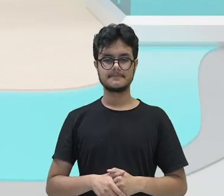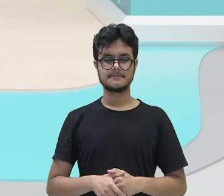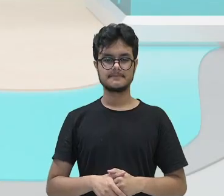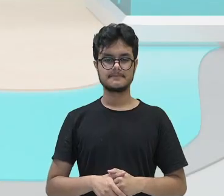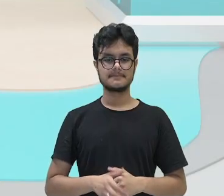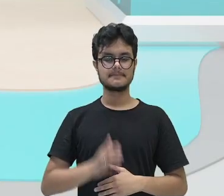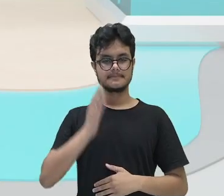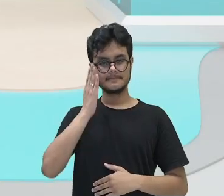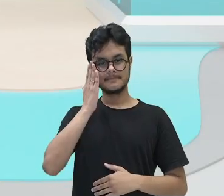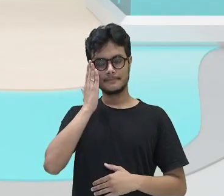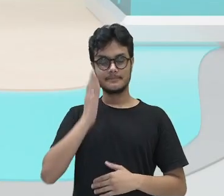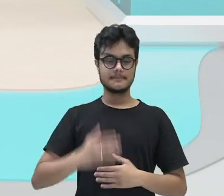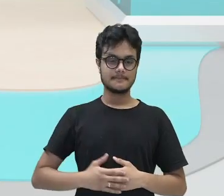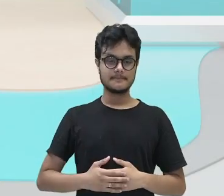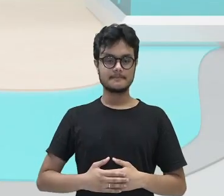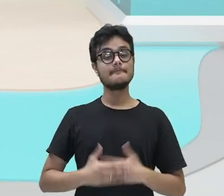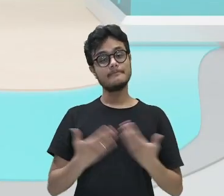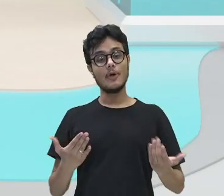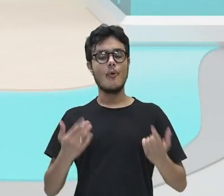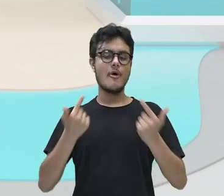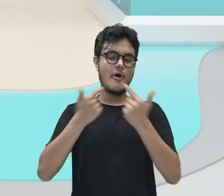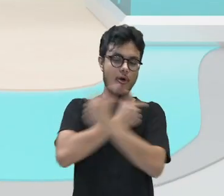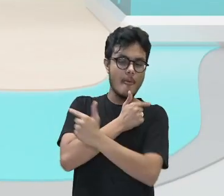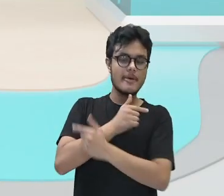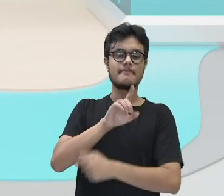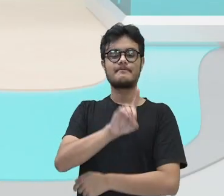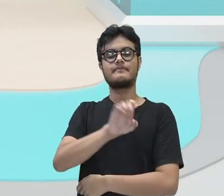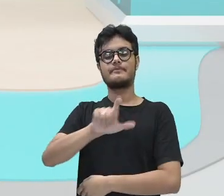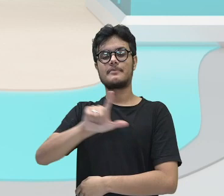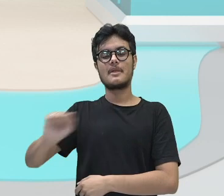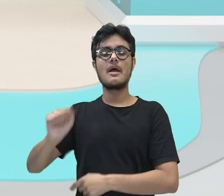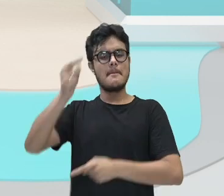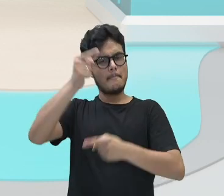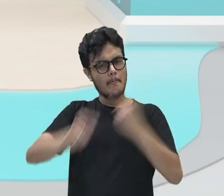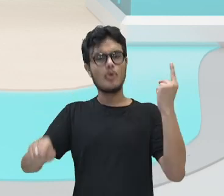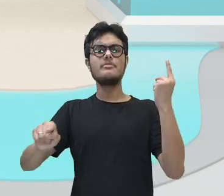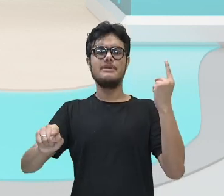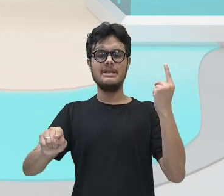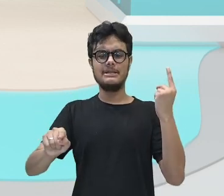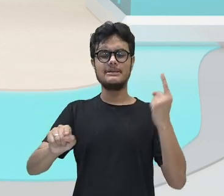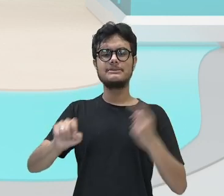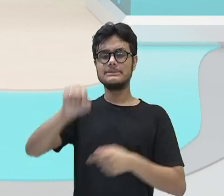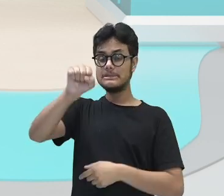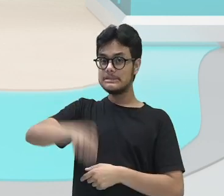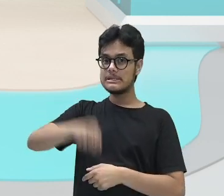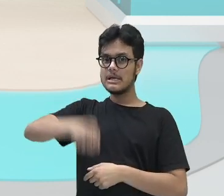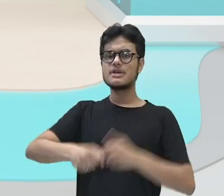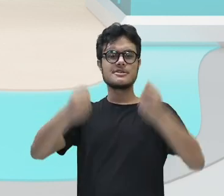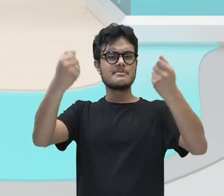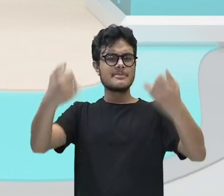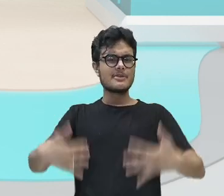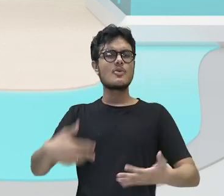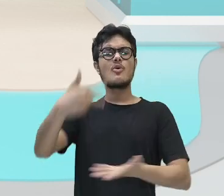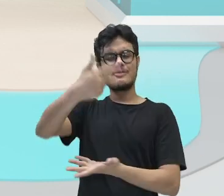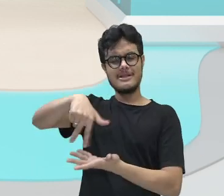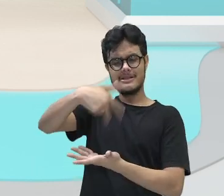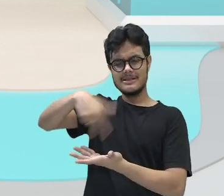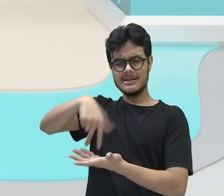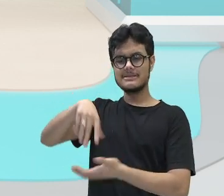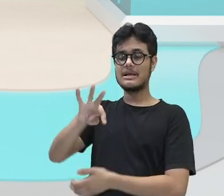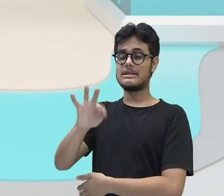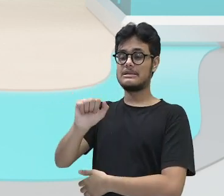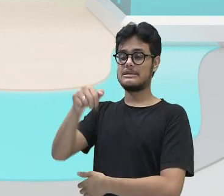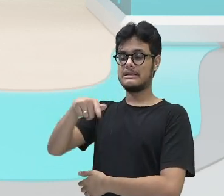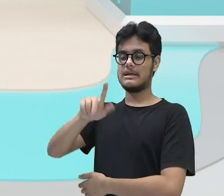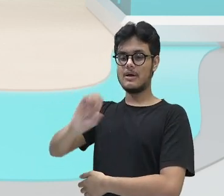improvisados. Então, a comédia dell'arte, ela foi proibida. Lembra como nós falamos lá do tango, que eu falei que ele também era proibido? Hoje é